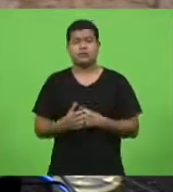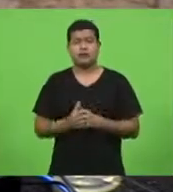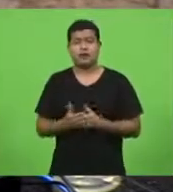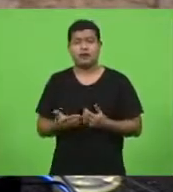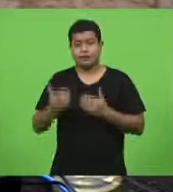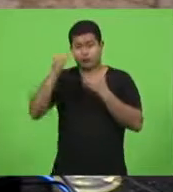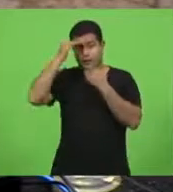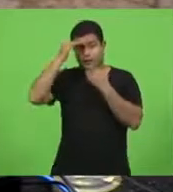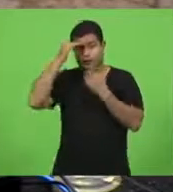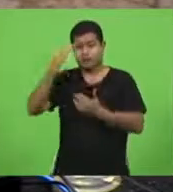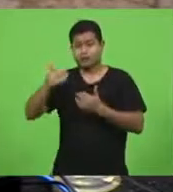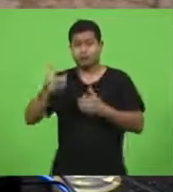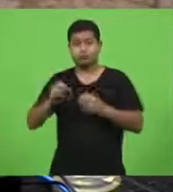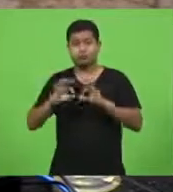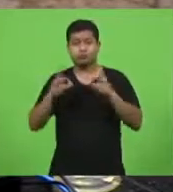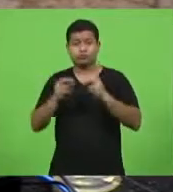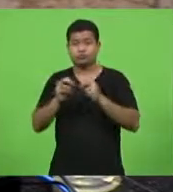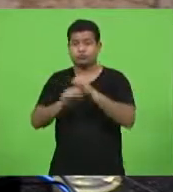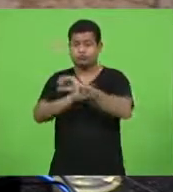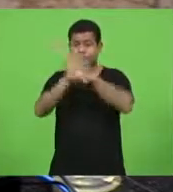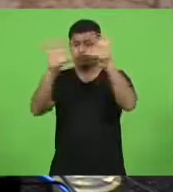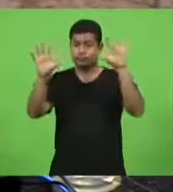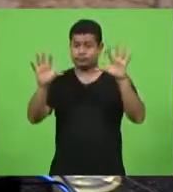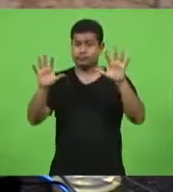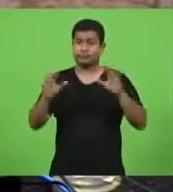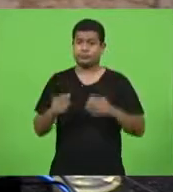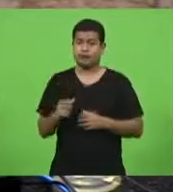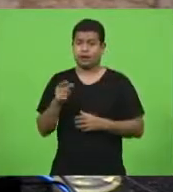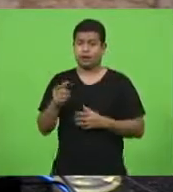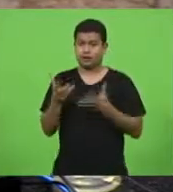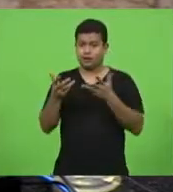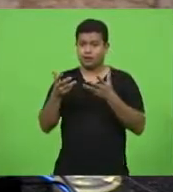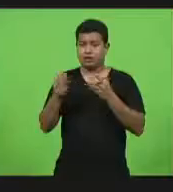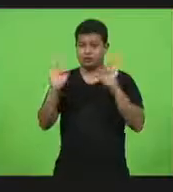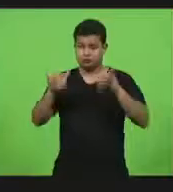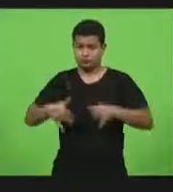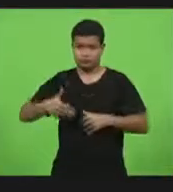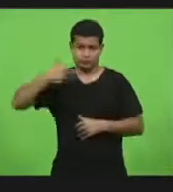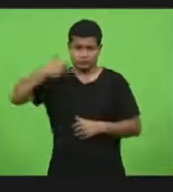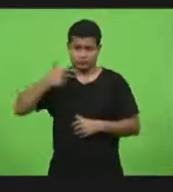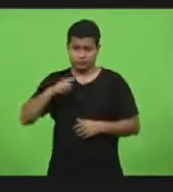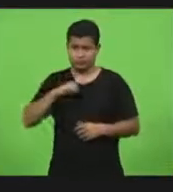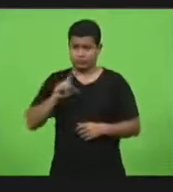também todos os esclarecimentos prestados. O senhor tem alguma consideração final a fazer?